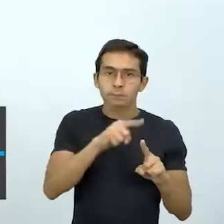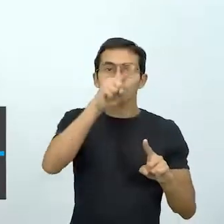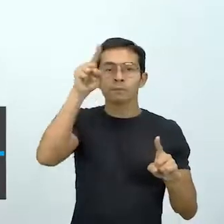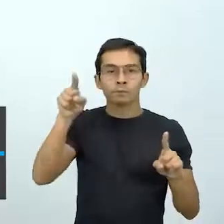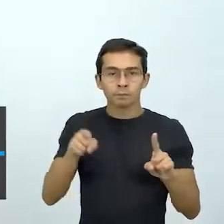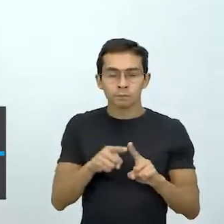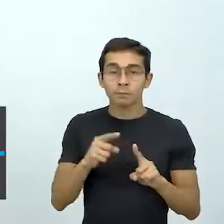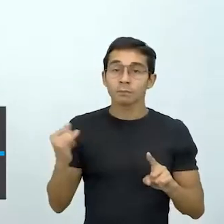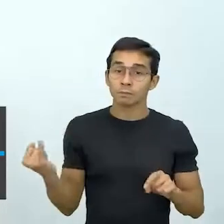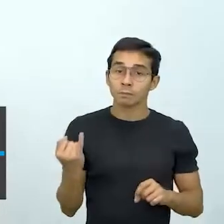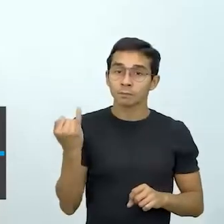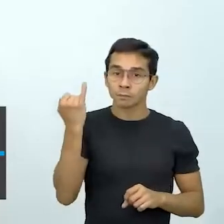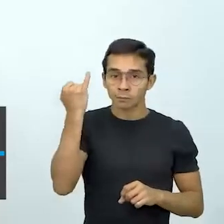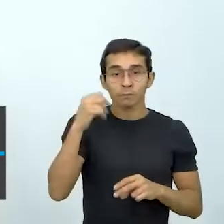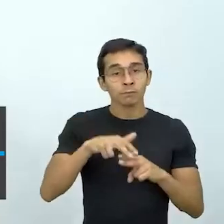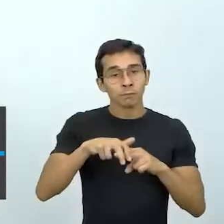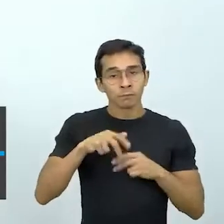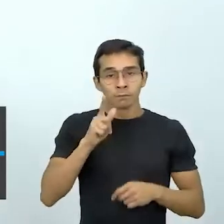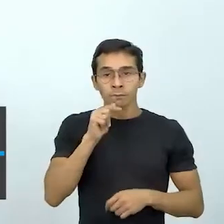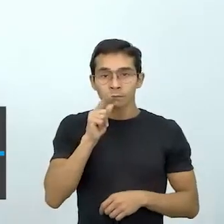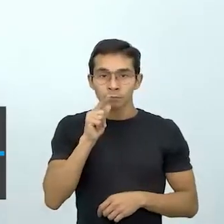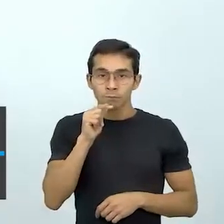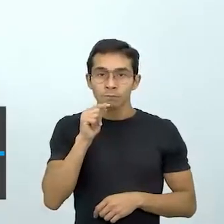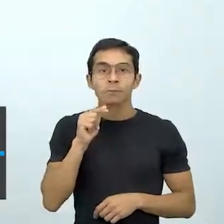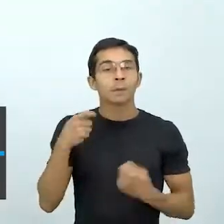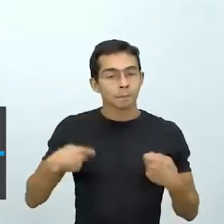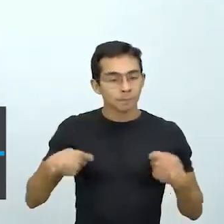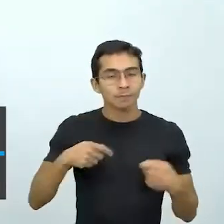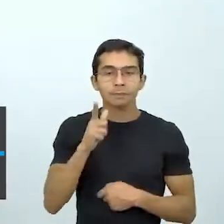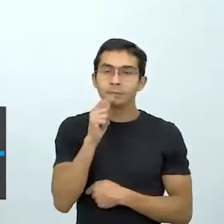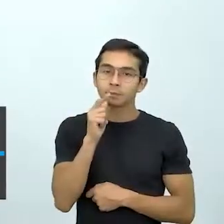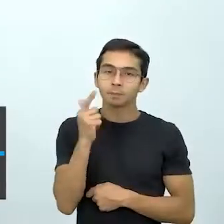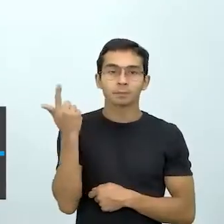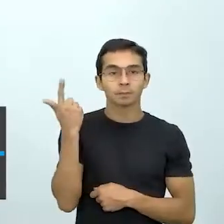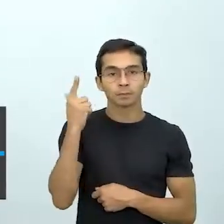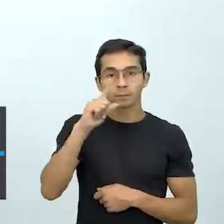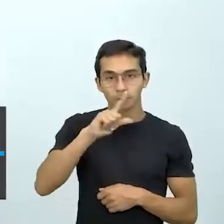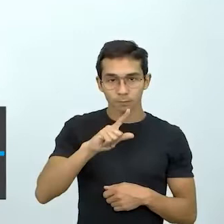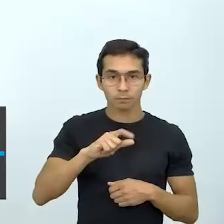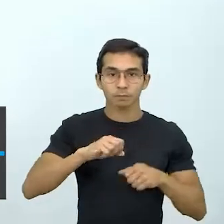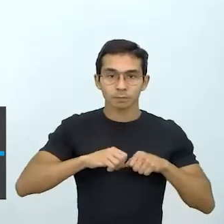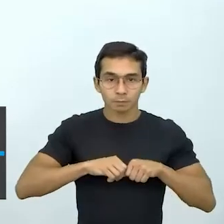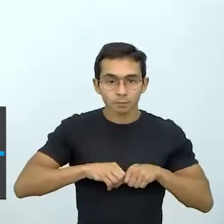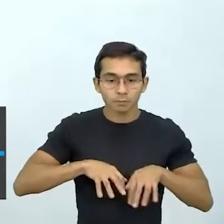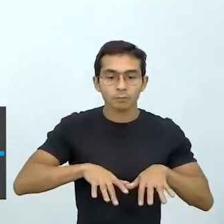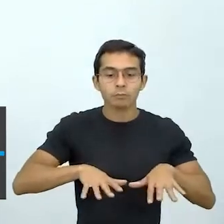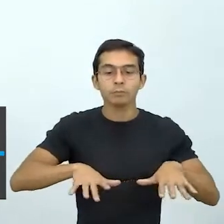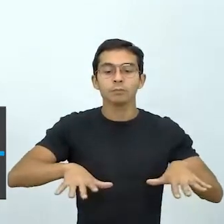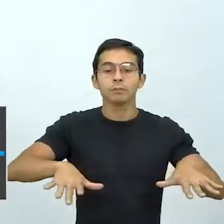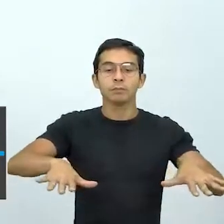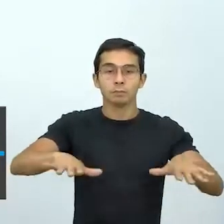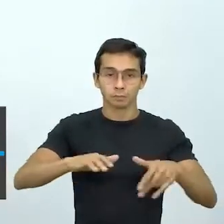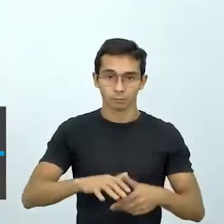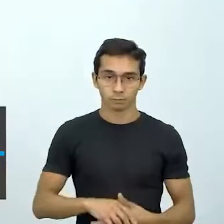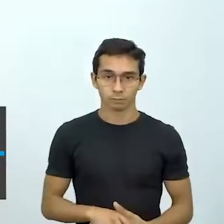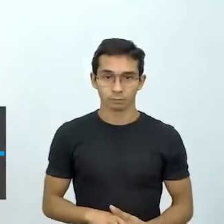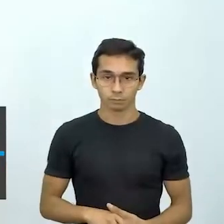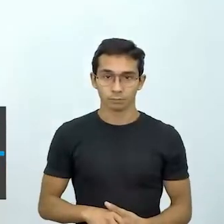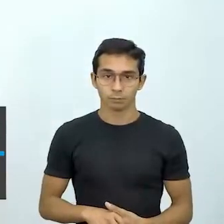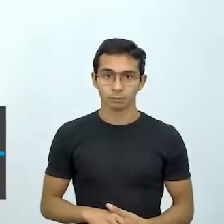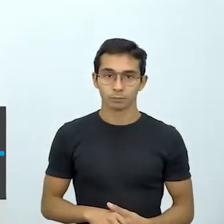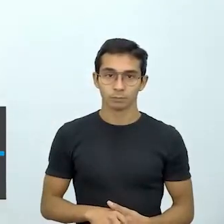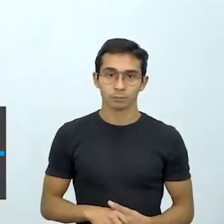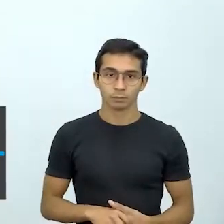todos eles dependem do ciclo da água, para que eles efetivamente possam então entrar no ciclo aí, fazendo o